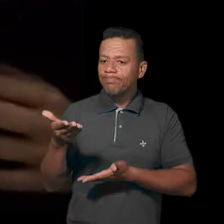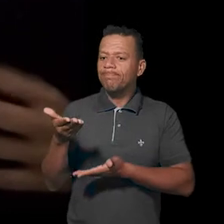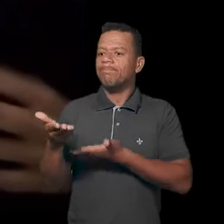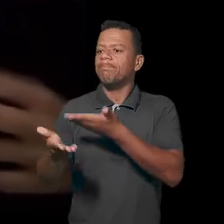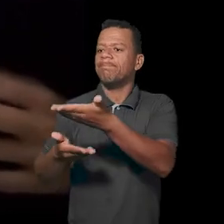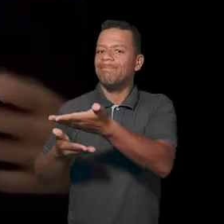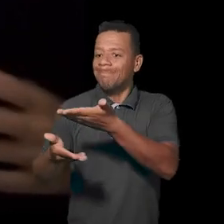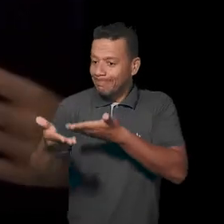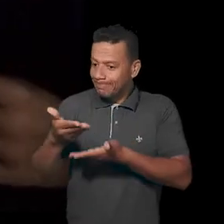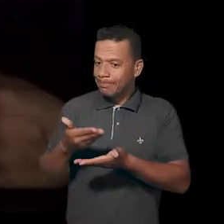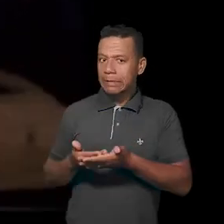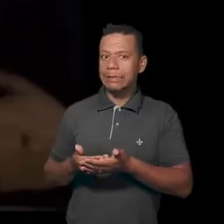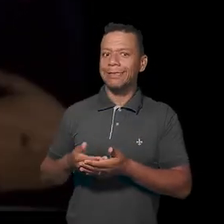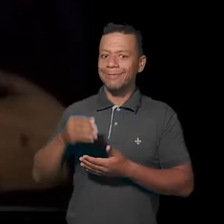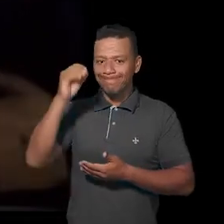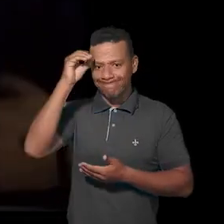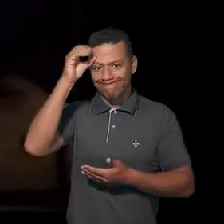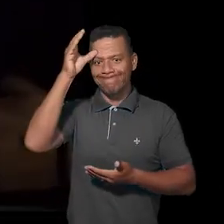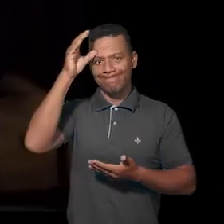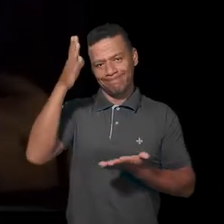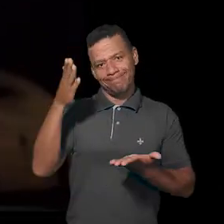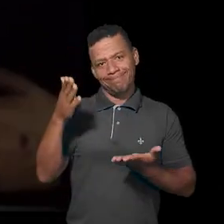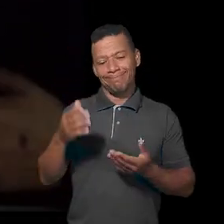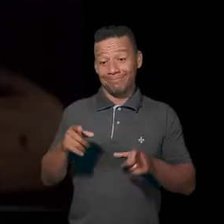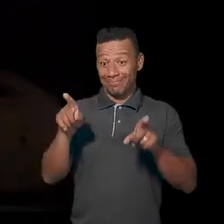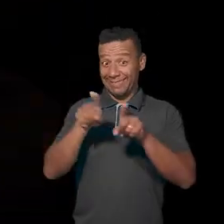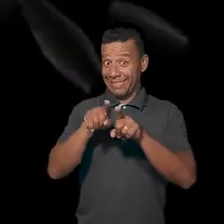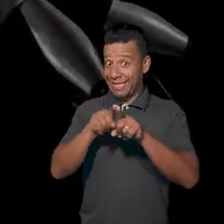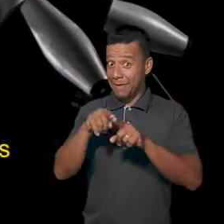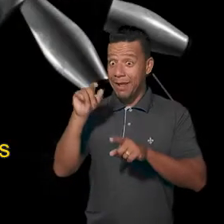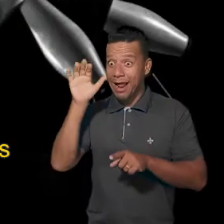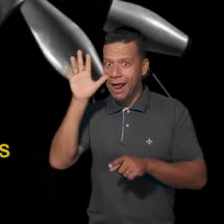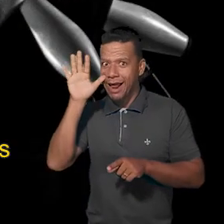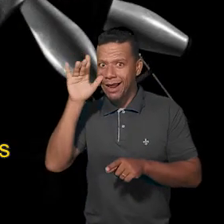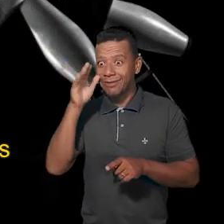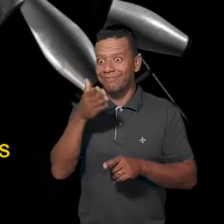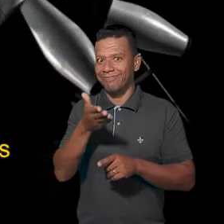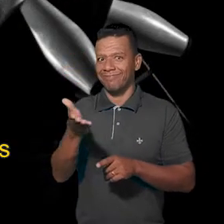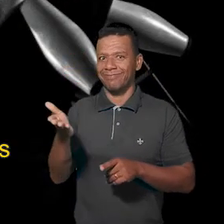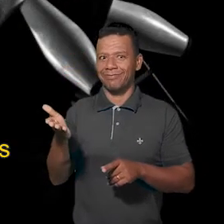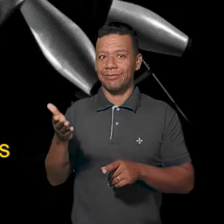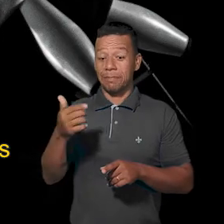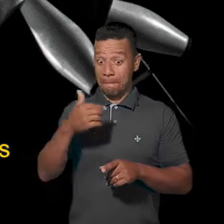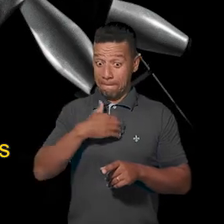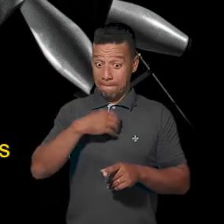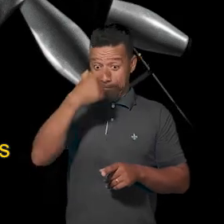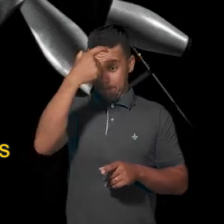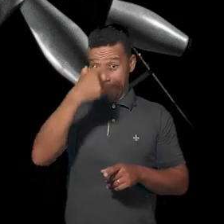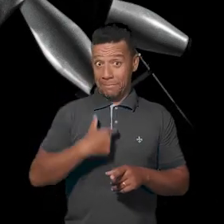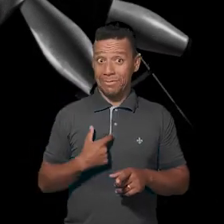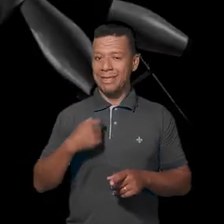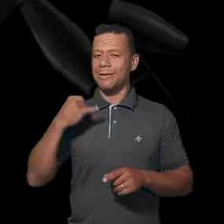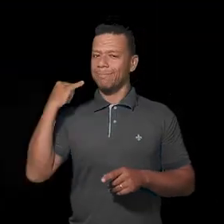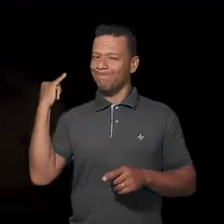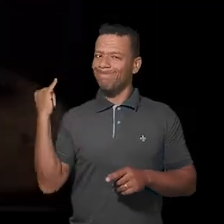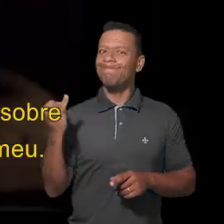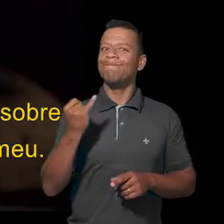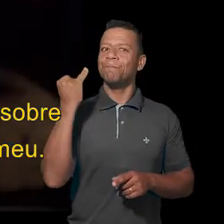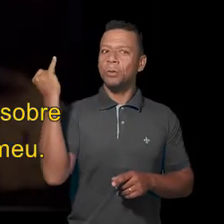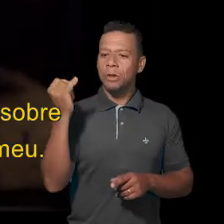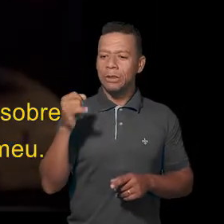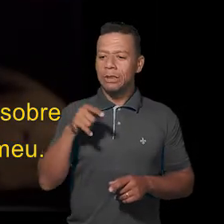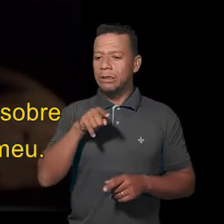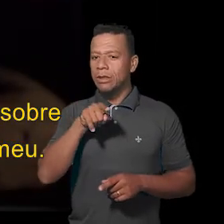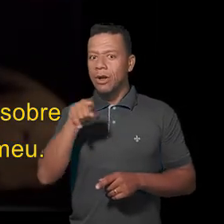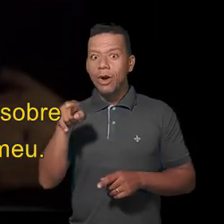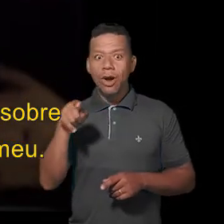essas pessoas e agregando o que você vê. E também de assistir, né? Assim, para mim foi muito importante ver as companhias